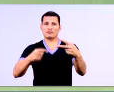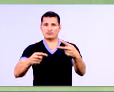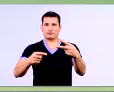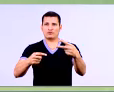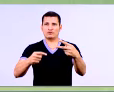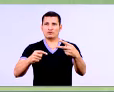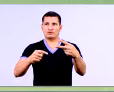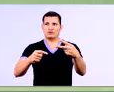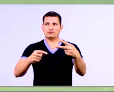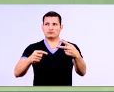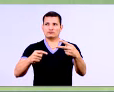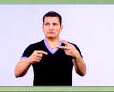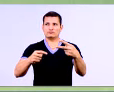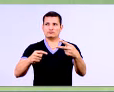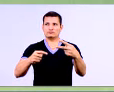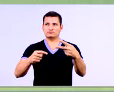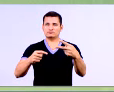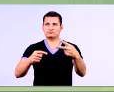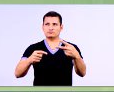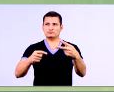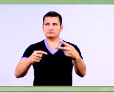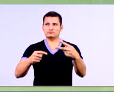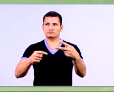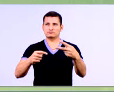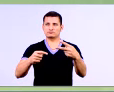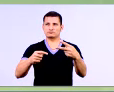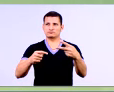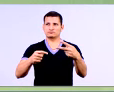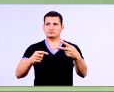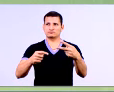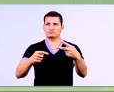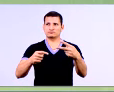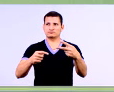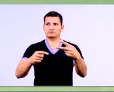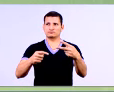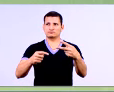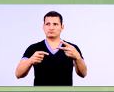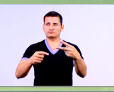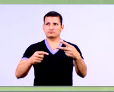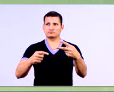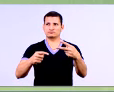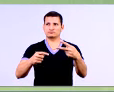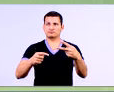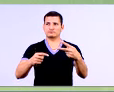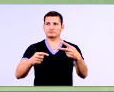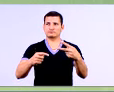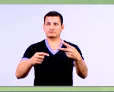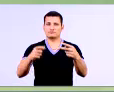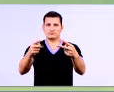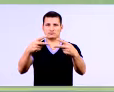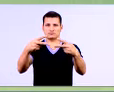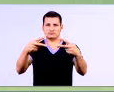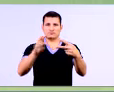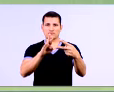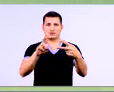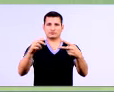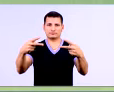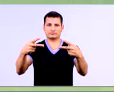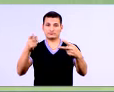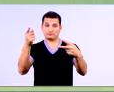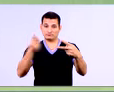ser exibido na linha logo abaixo. Observe que o BR tem uma